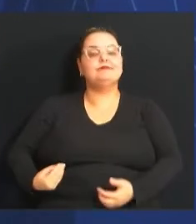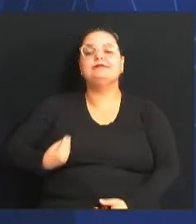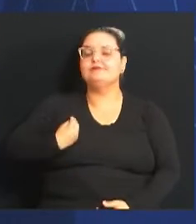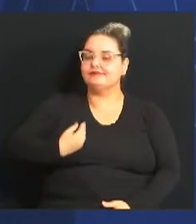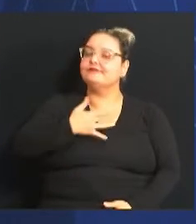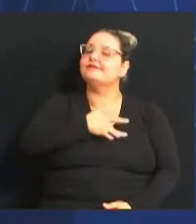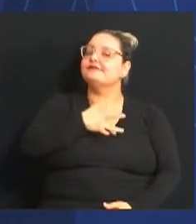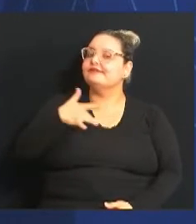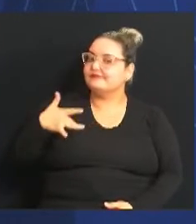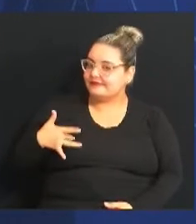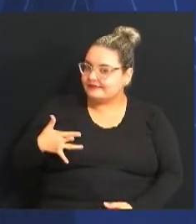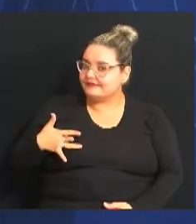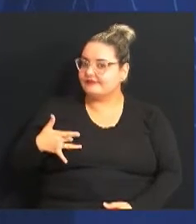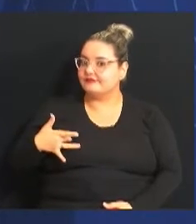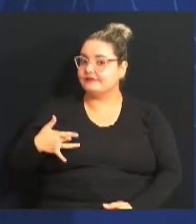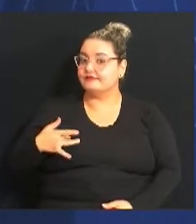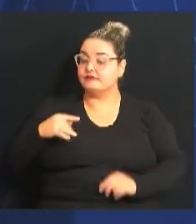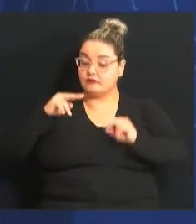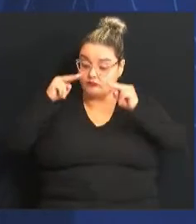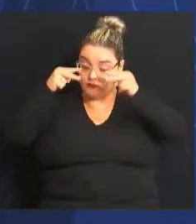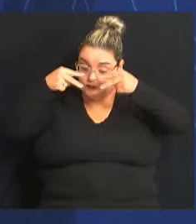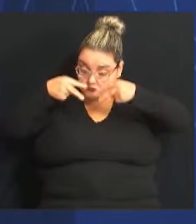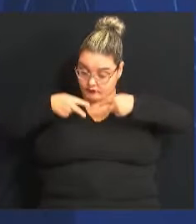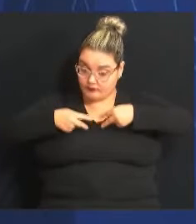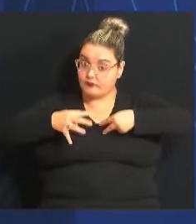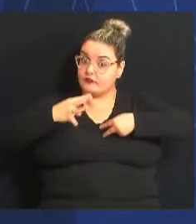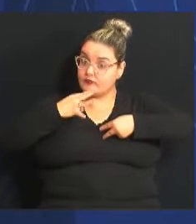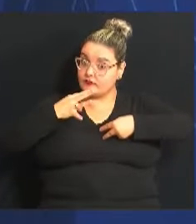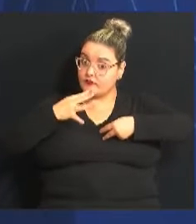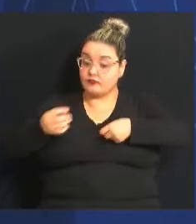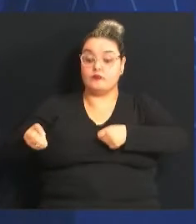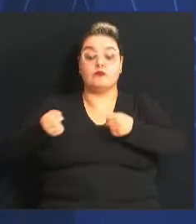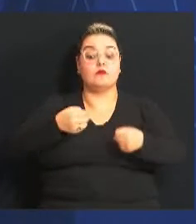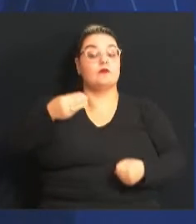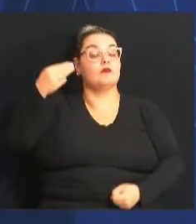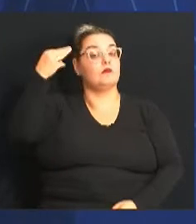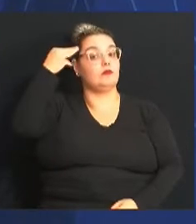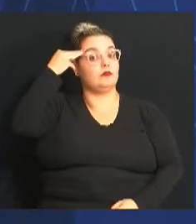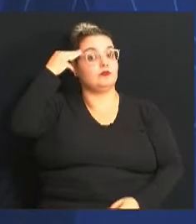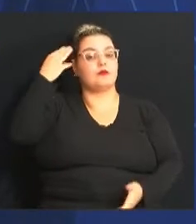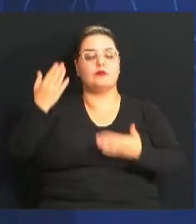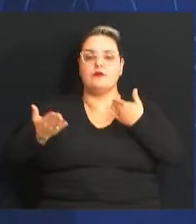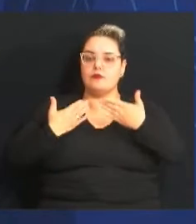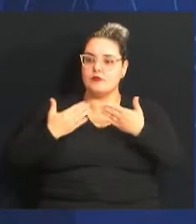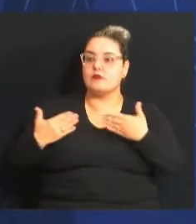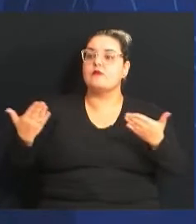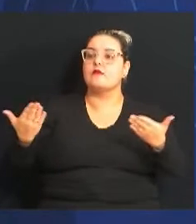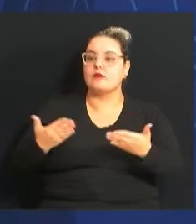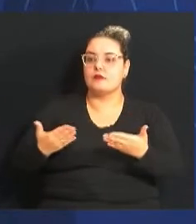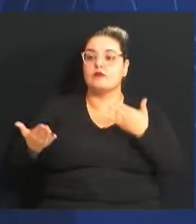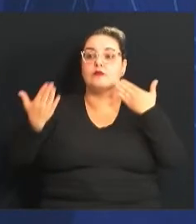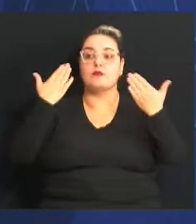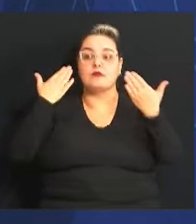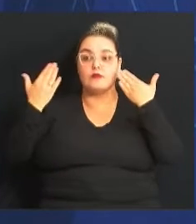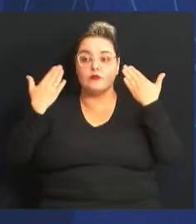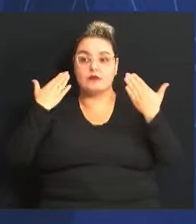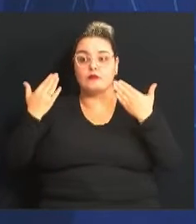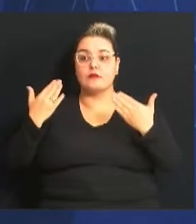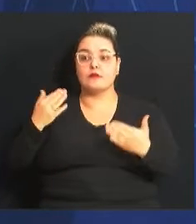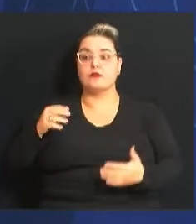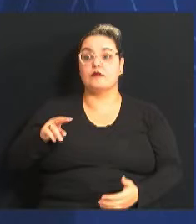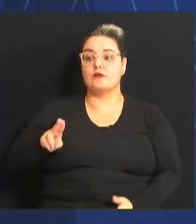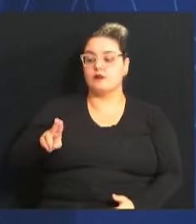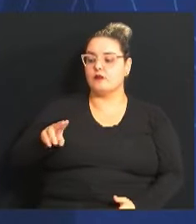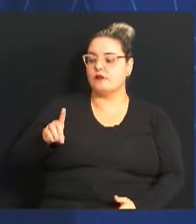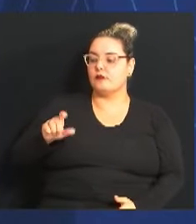saudável, autoconhecimento, o poder da nossa mente. Eu converso agora com o psicólogo, o Dante Moretti, ele